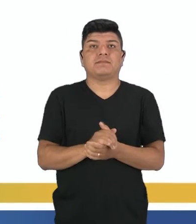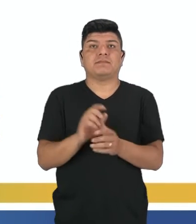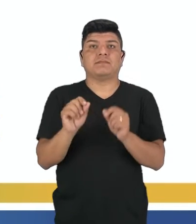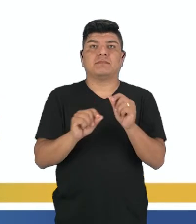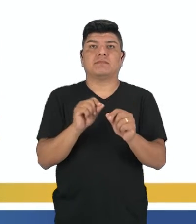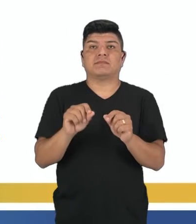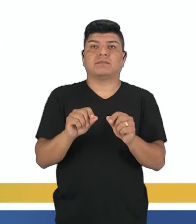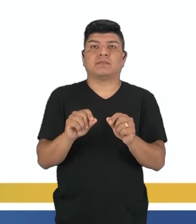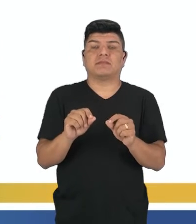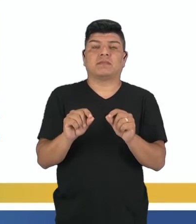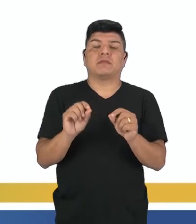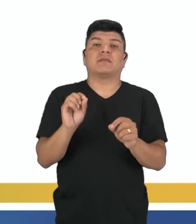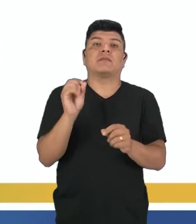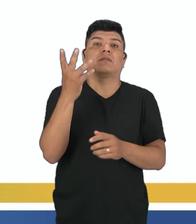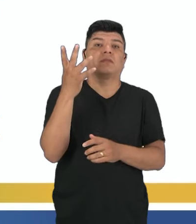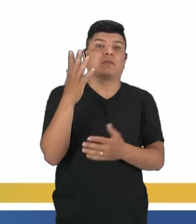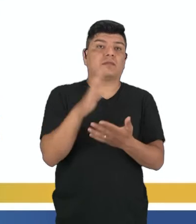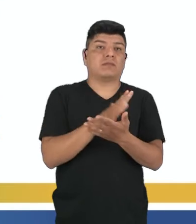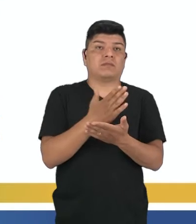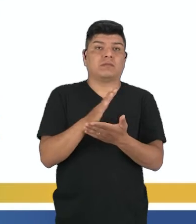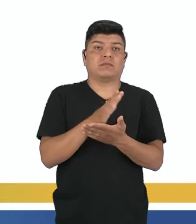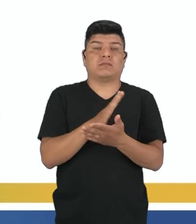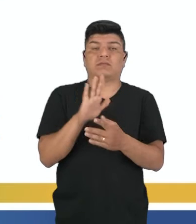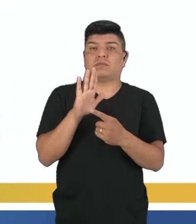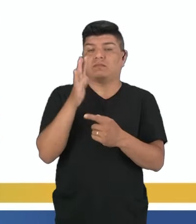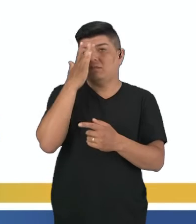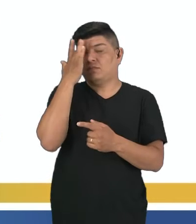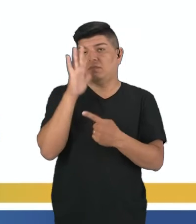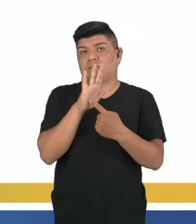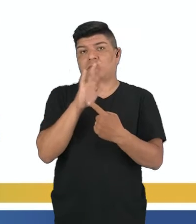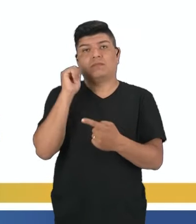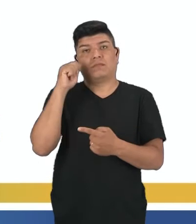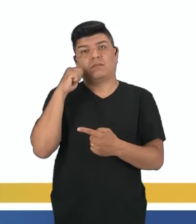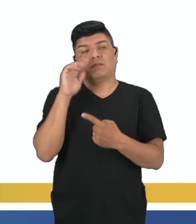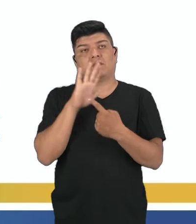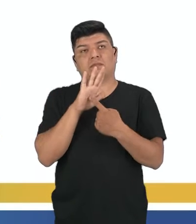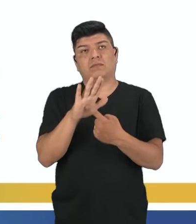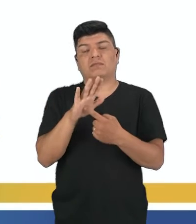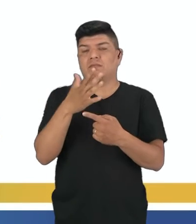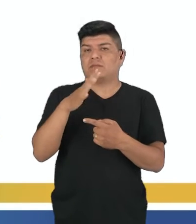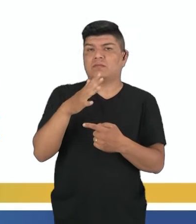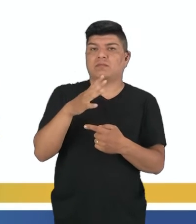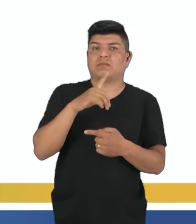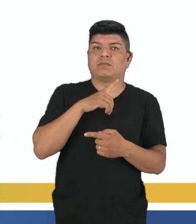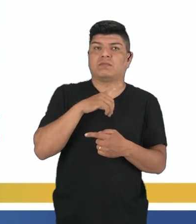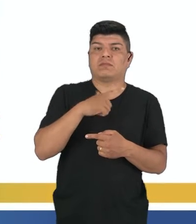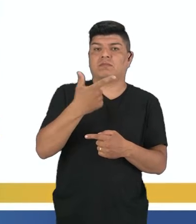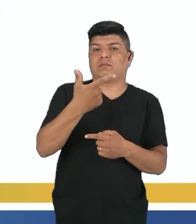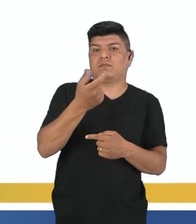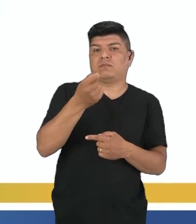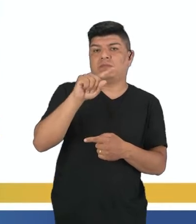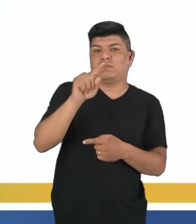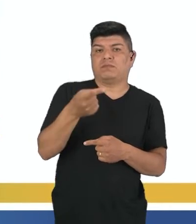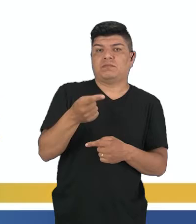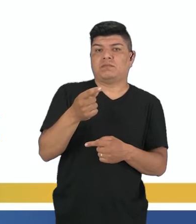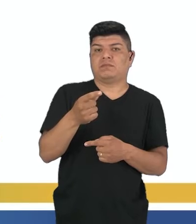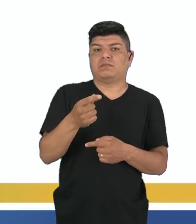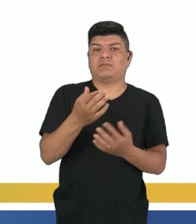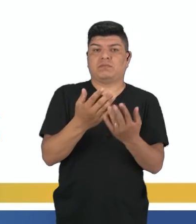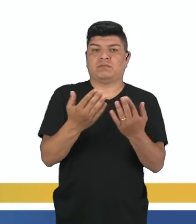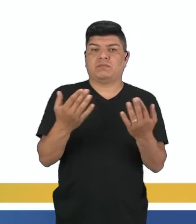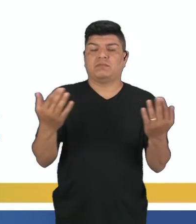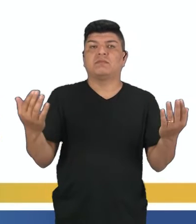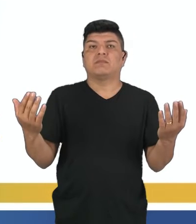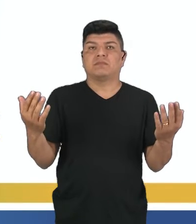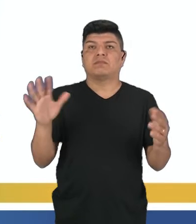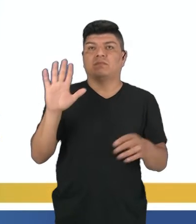amplamente fragmentada, né? Alguns autores indicam, por exemplo, que existem cerca de 20.000 espécies de plantas na Mata